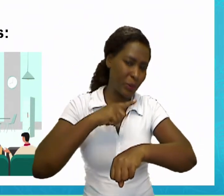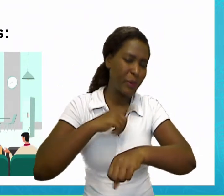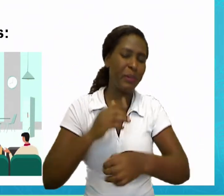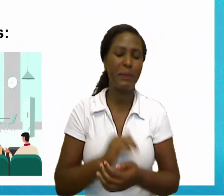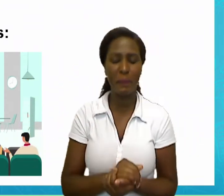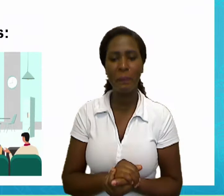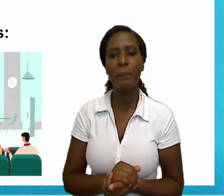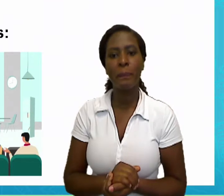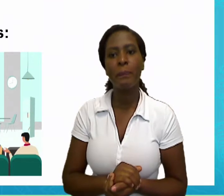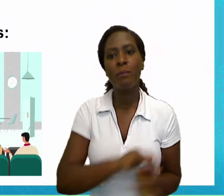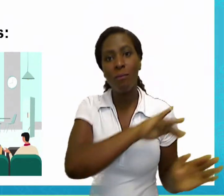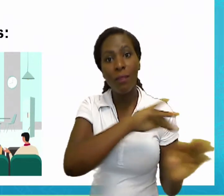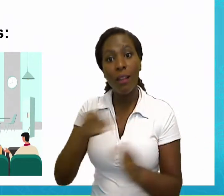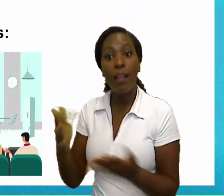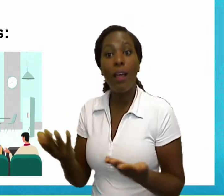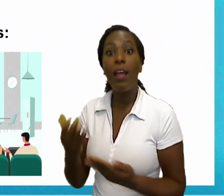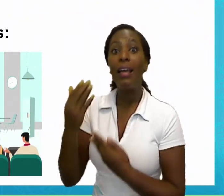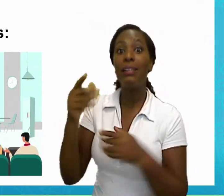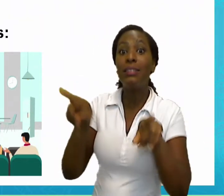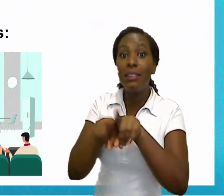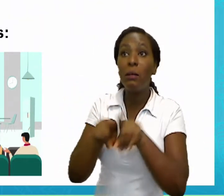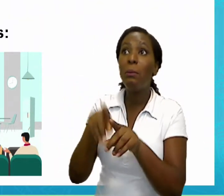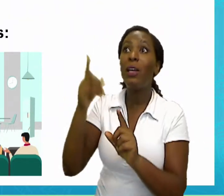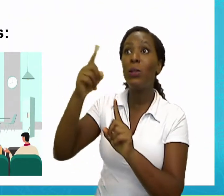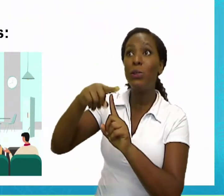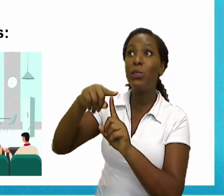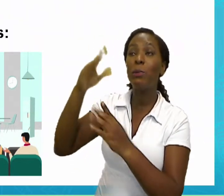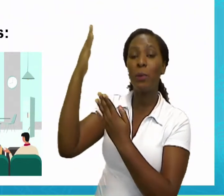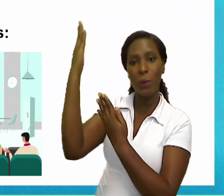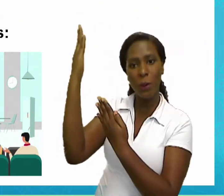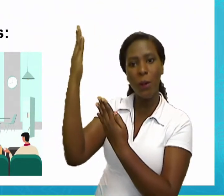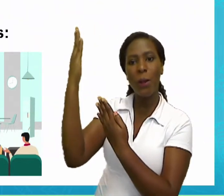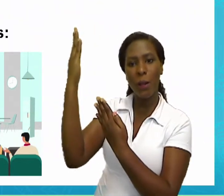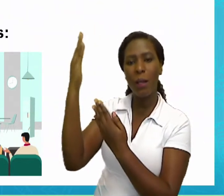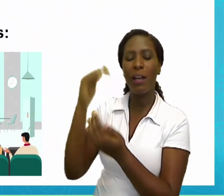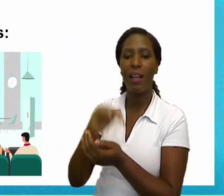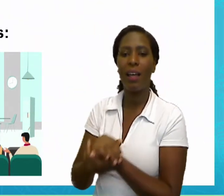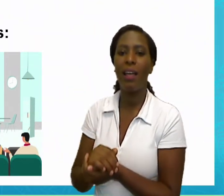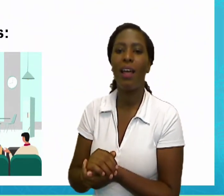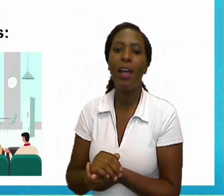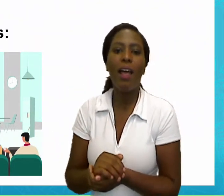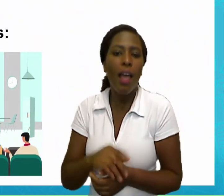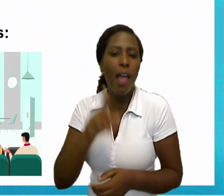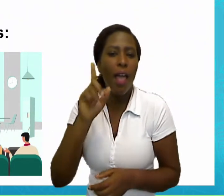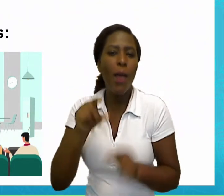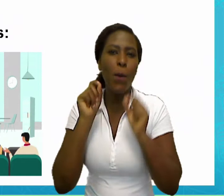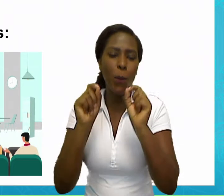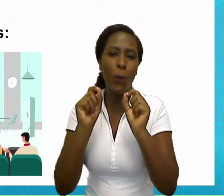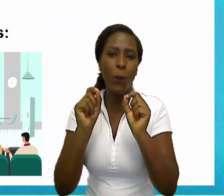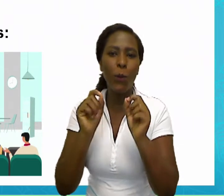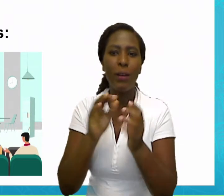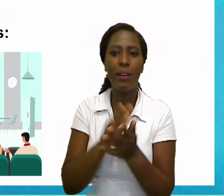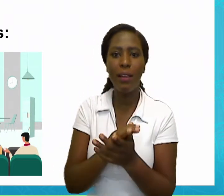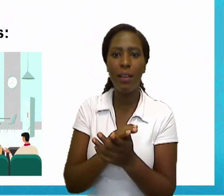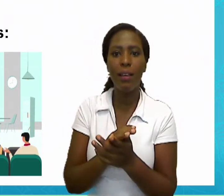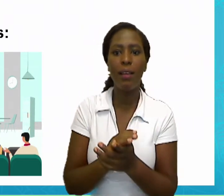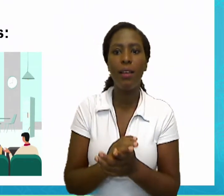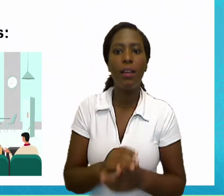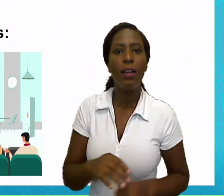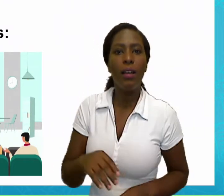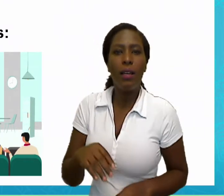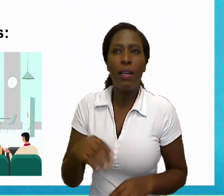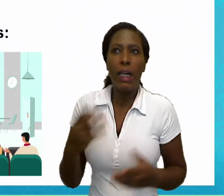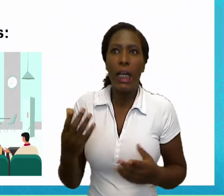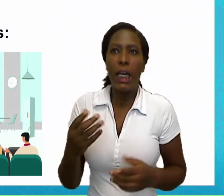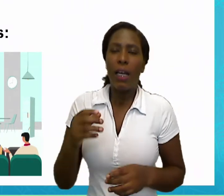recursos como definição, conceituação, informação, descrição e